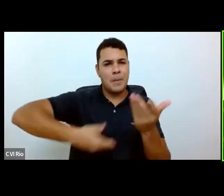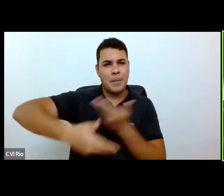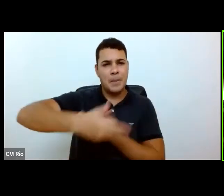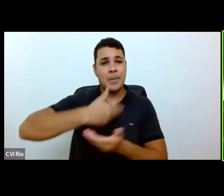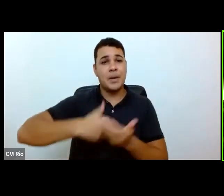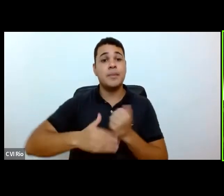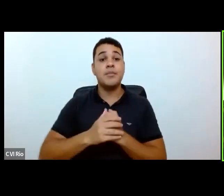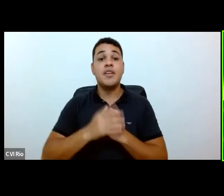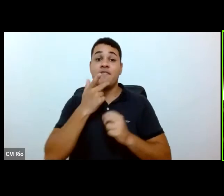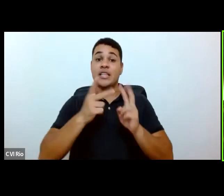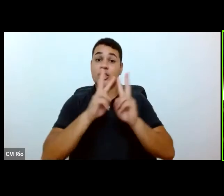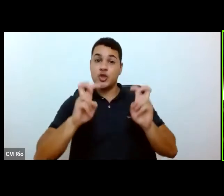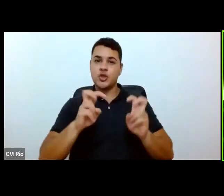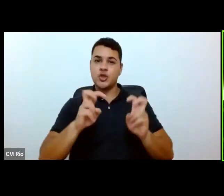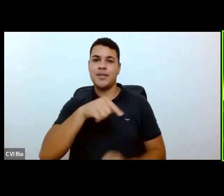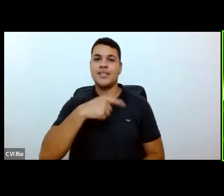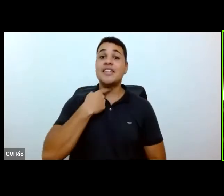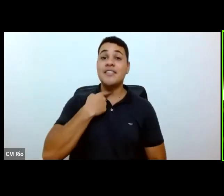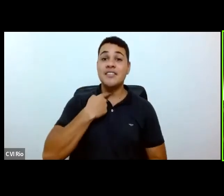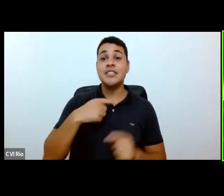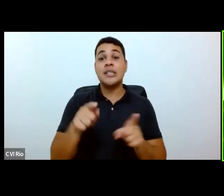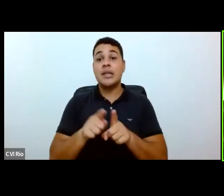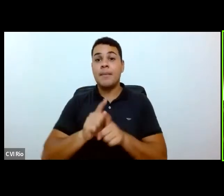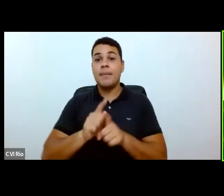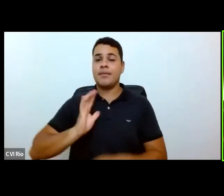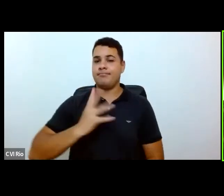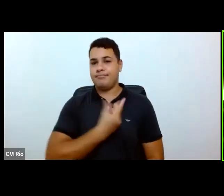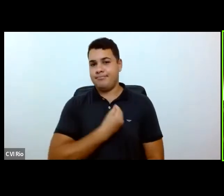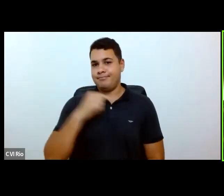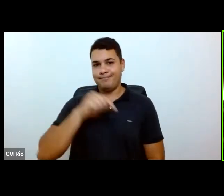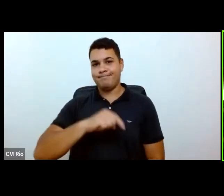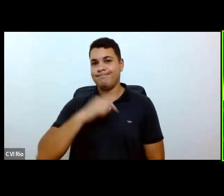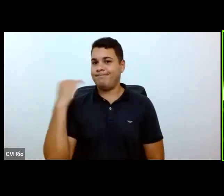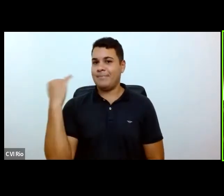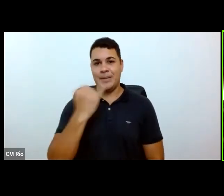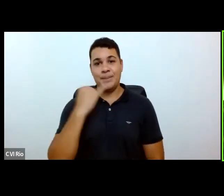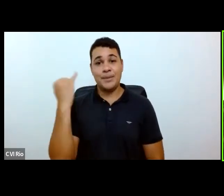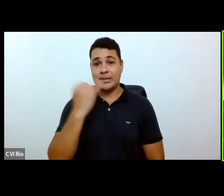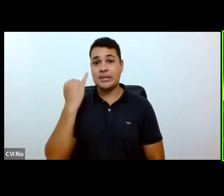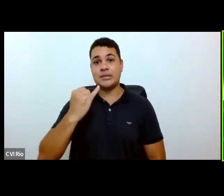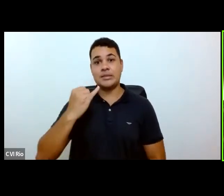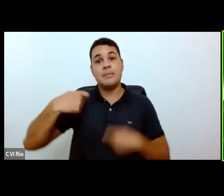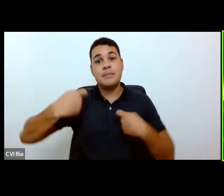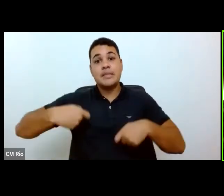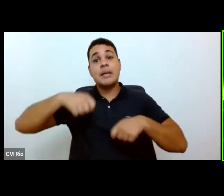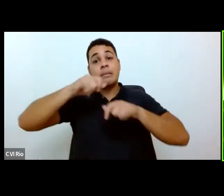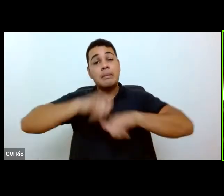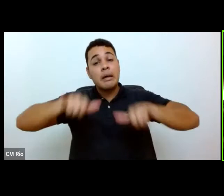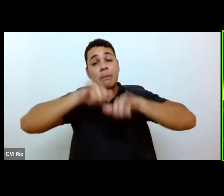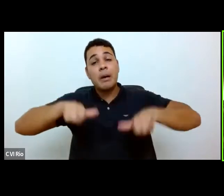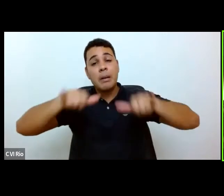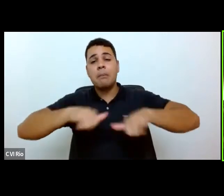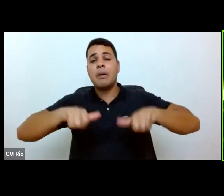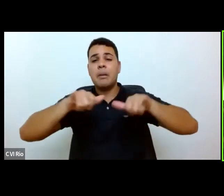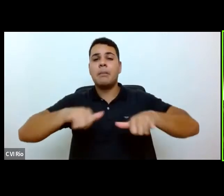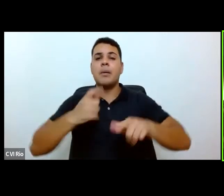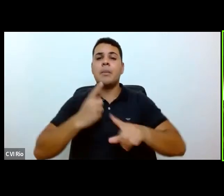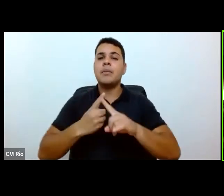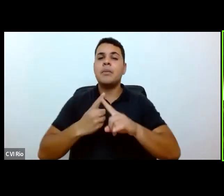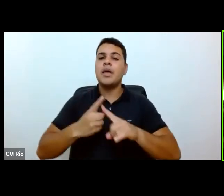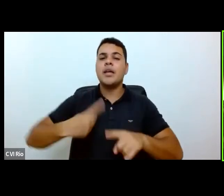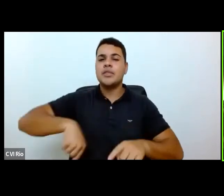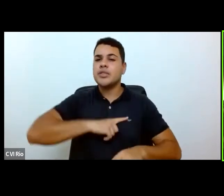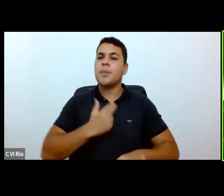e travestis é muito importante. Mostra que não é mais só nas esquinas de prostituição, no